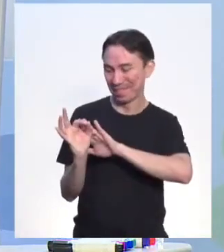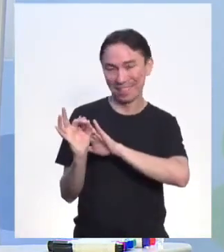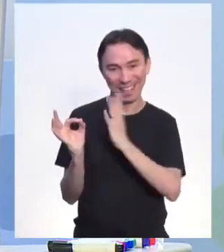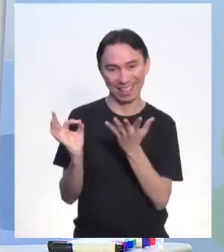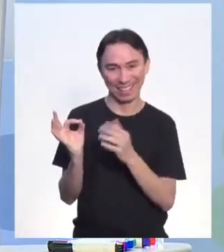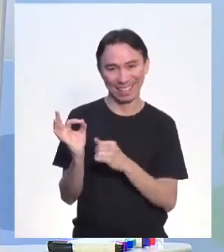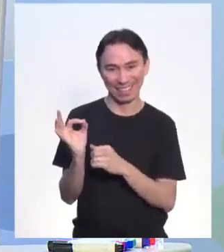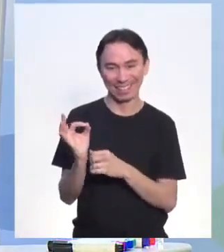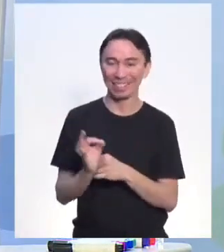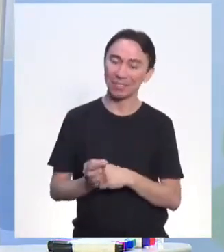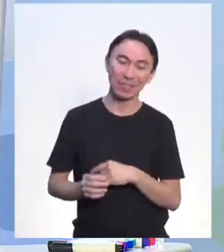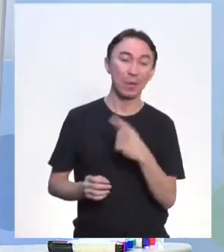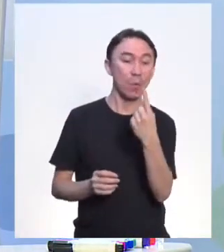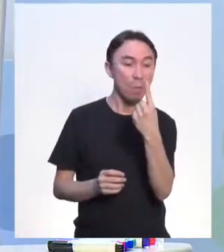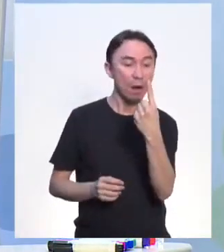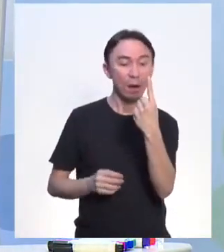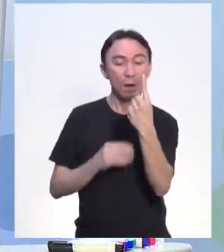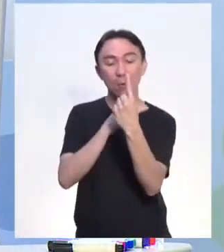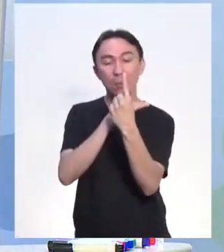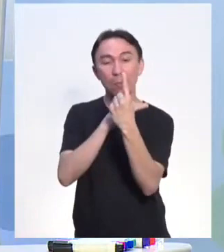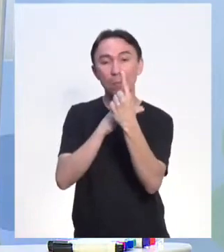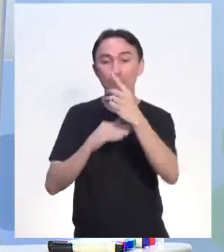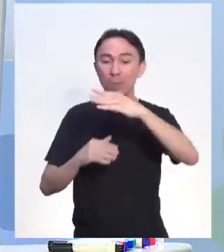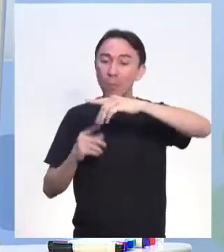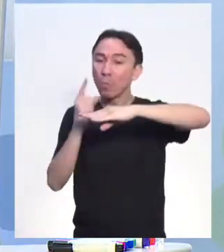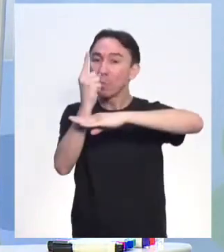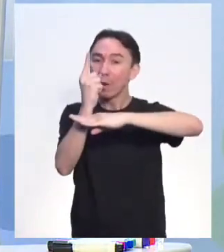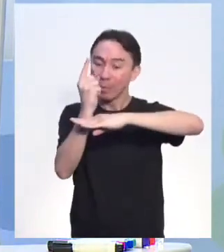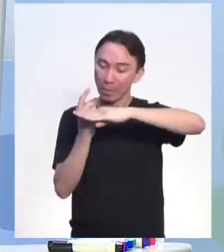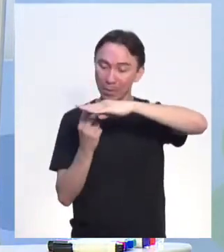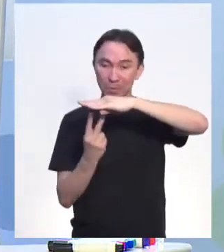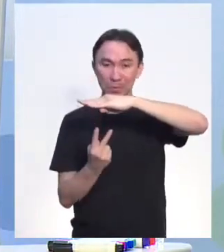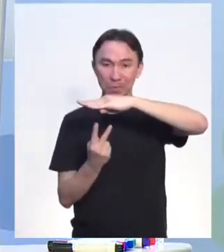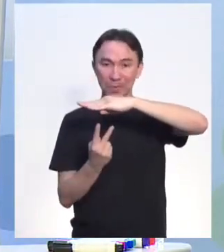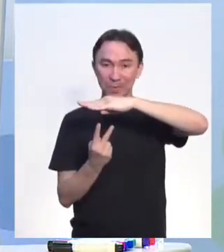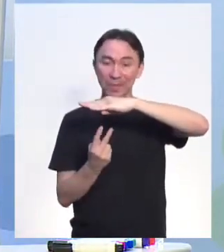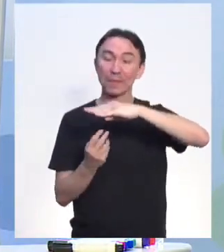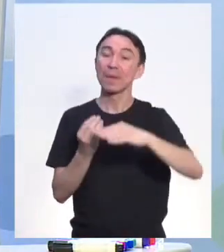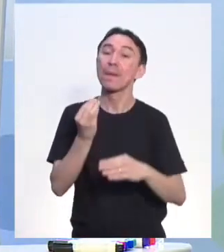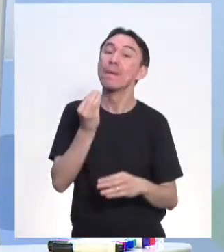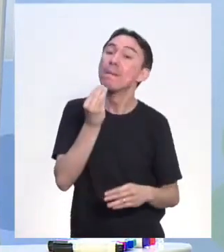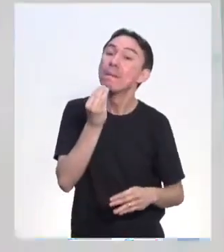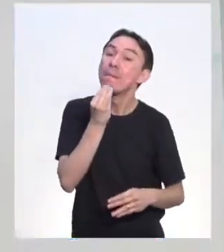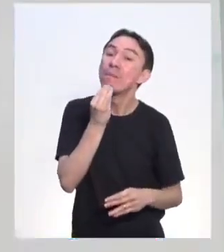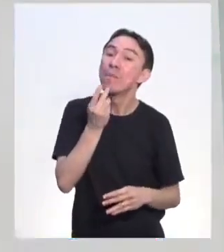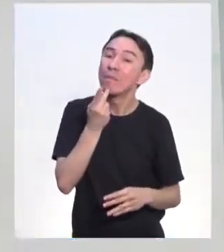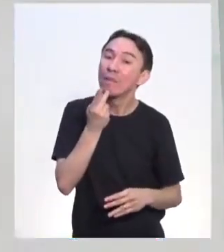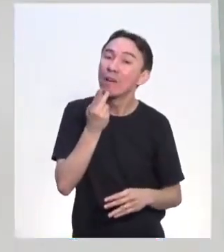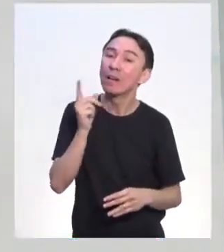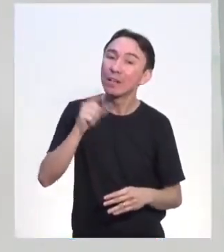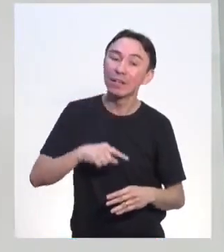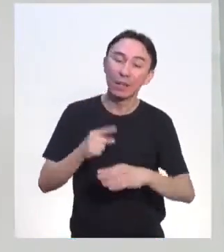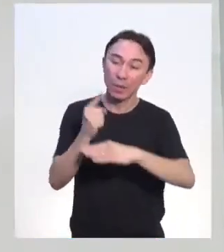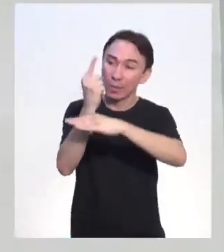uma em duas. Então, a probabilidade vai ser a fração 1 sobre 2, onde o número de cima é a quantidade